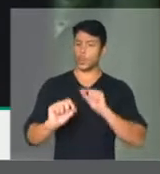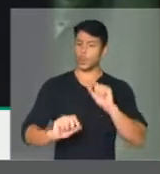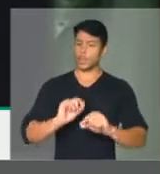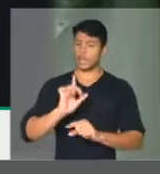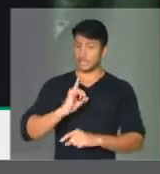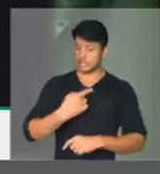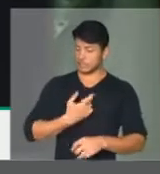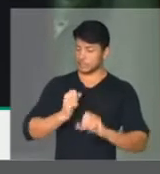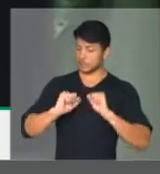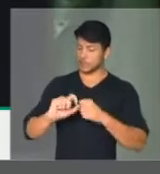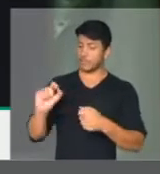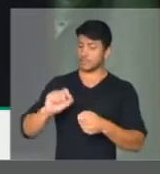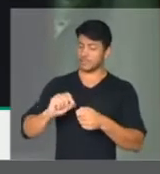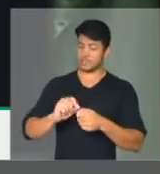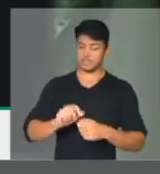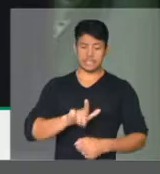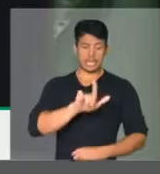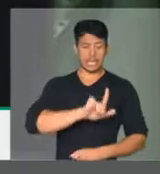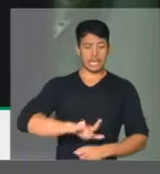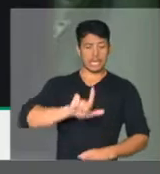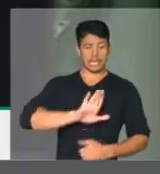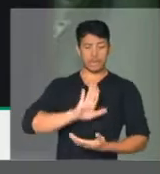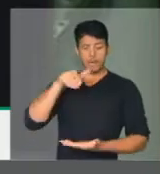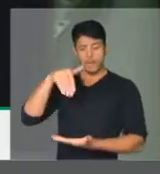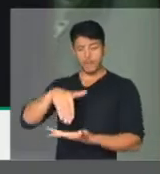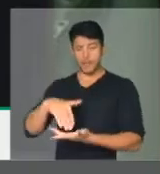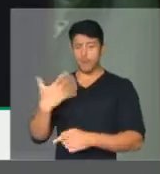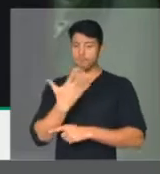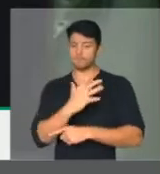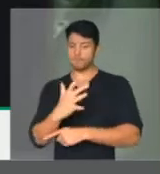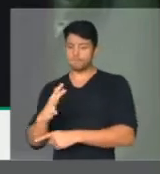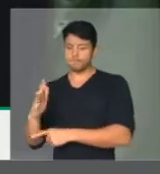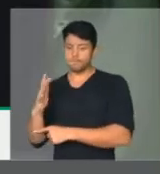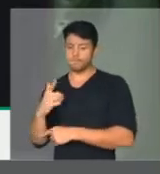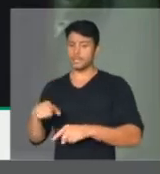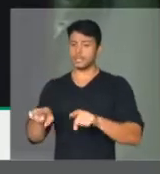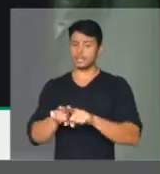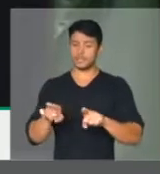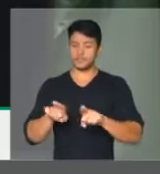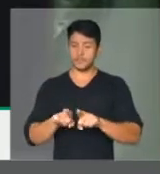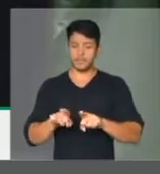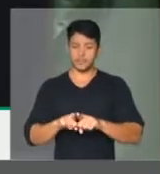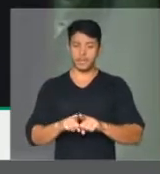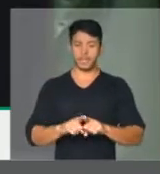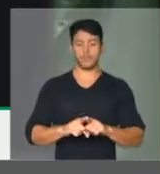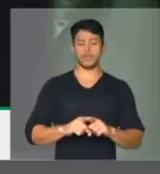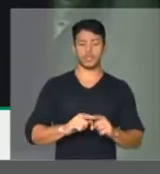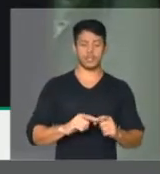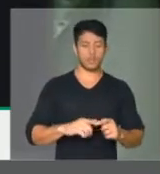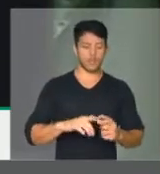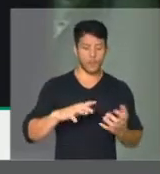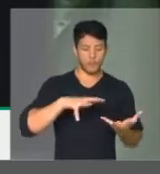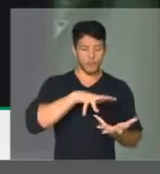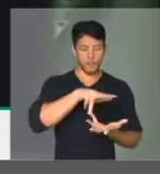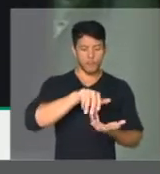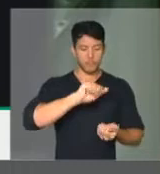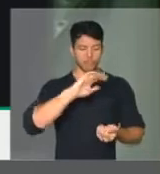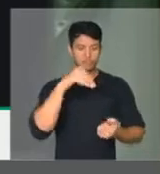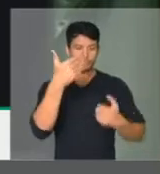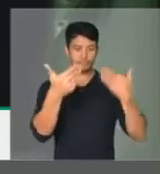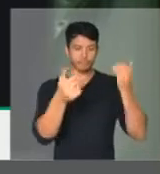Da literatura à ecologia, da fuga das galáxias ao efeito estufa, do tratamento do lixo